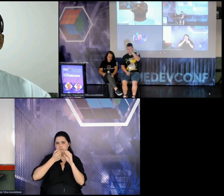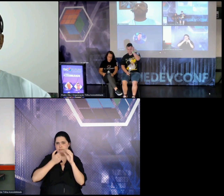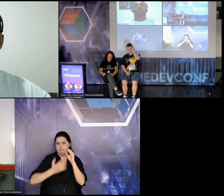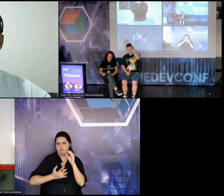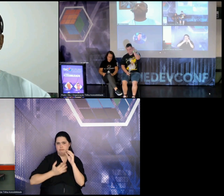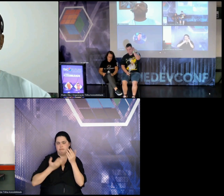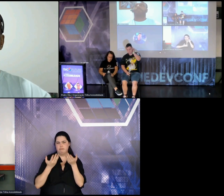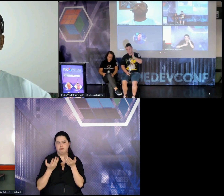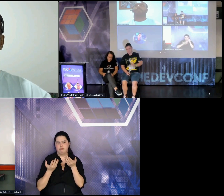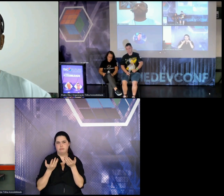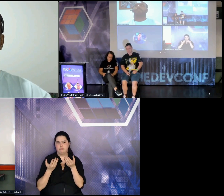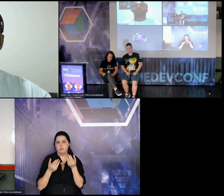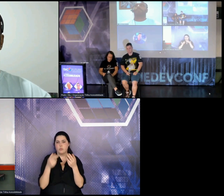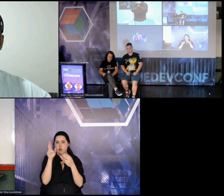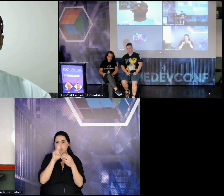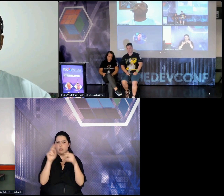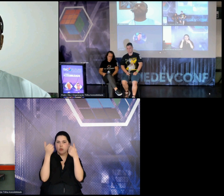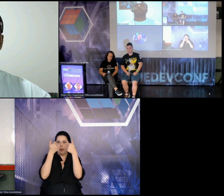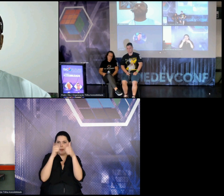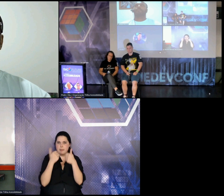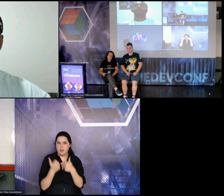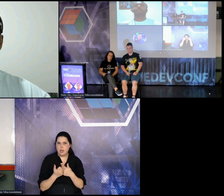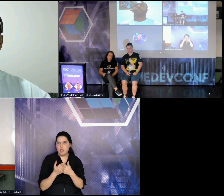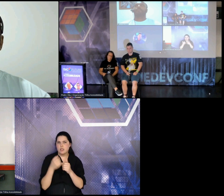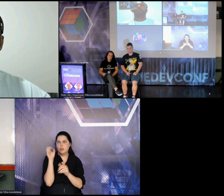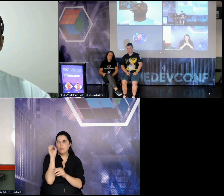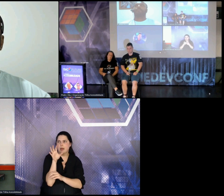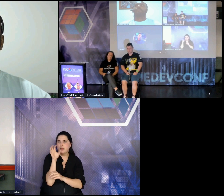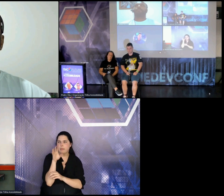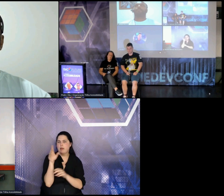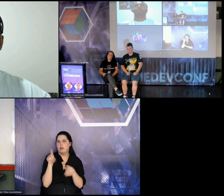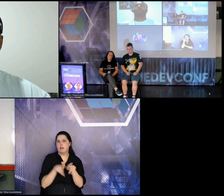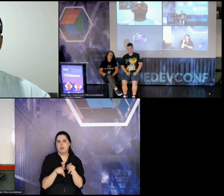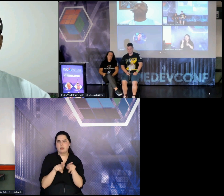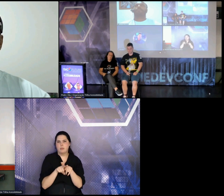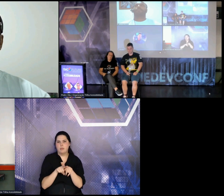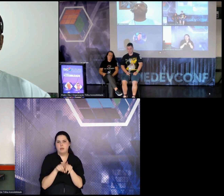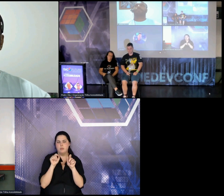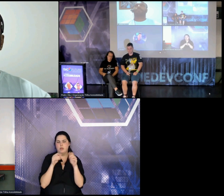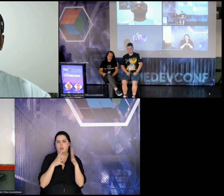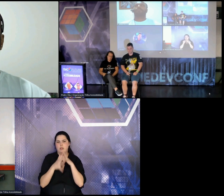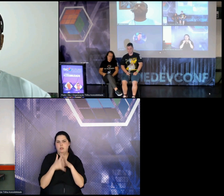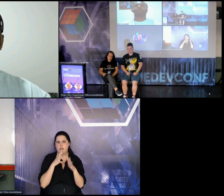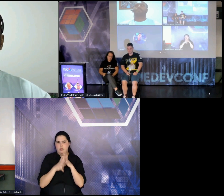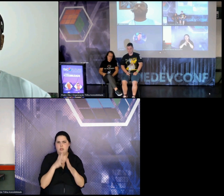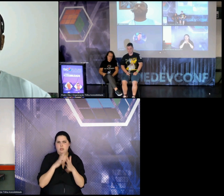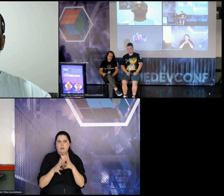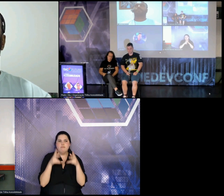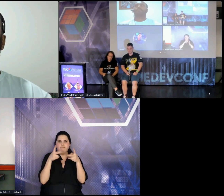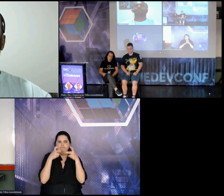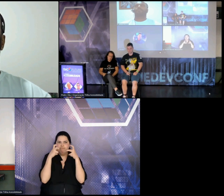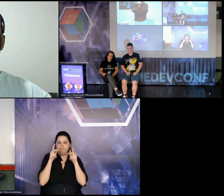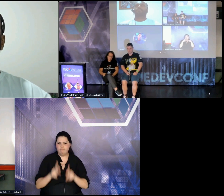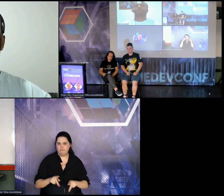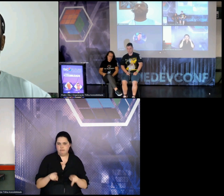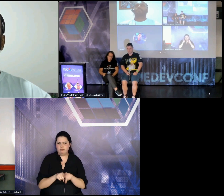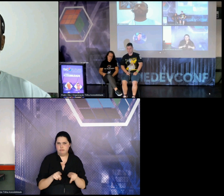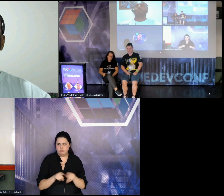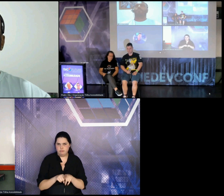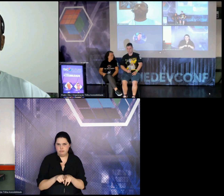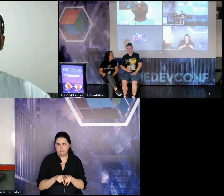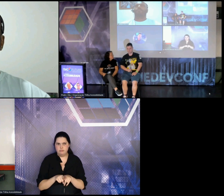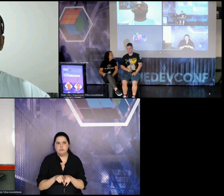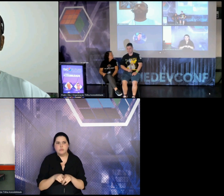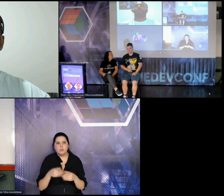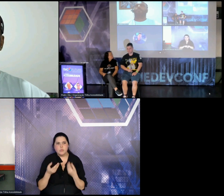utilizando imagens que são piscantes demais e podem atrapalhar ali a percepção da pessoa, ou, né, como